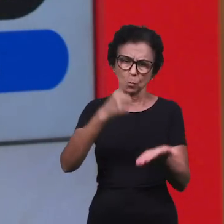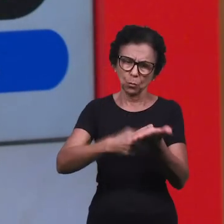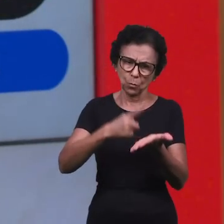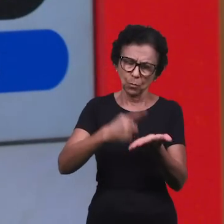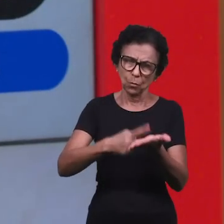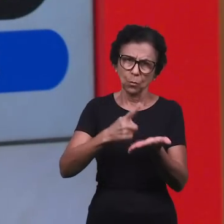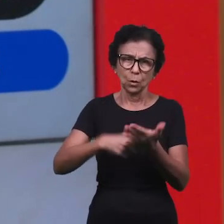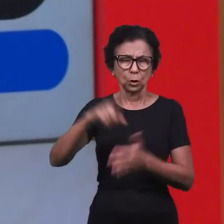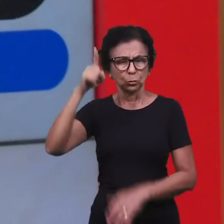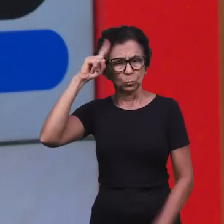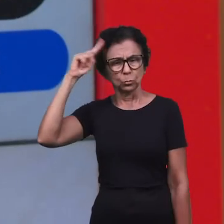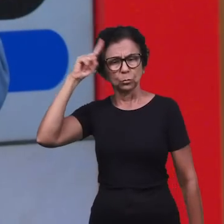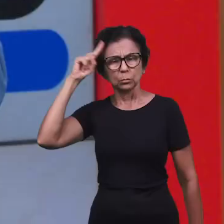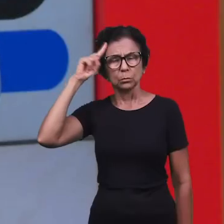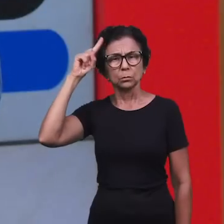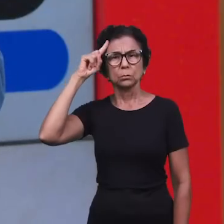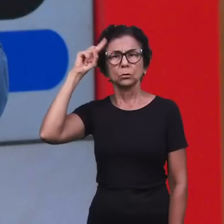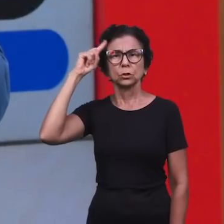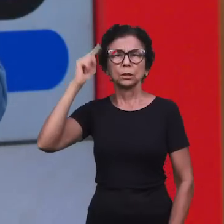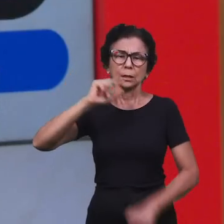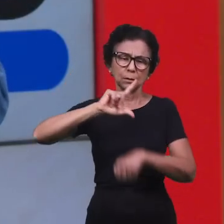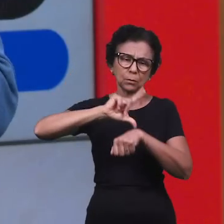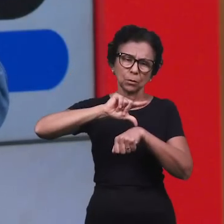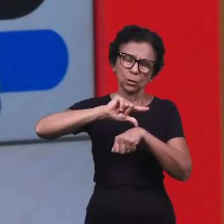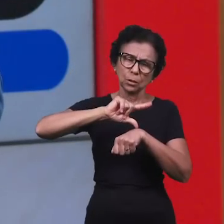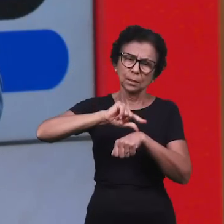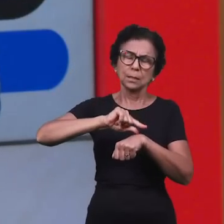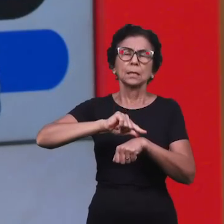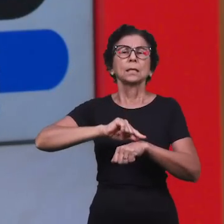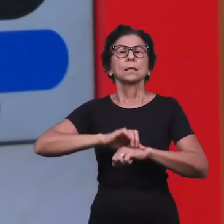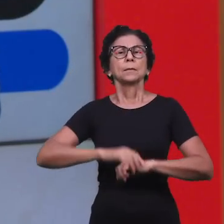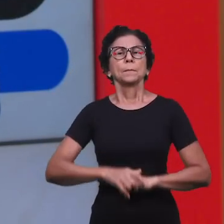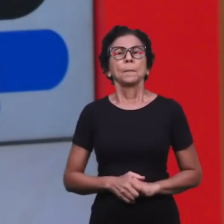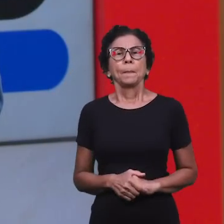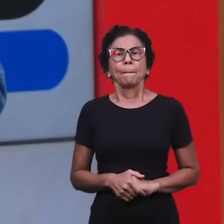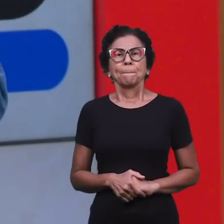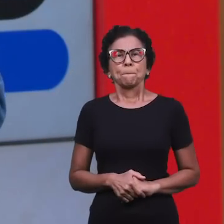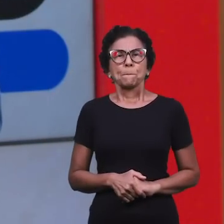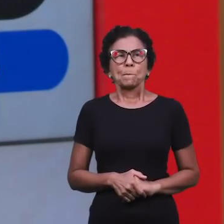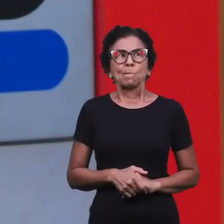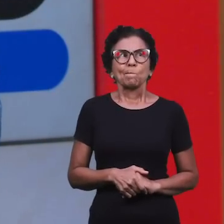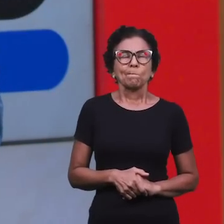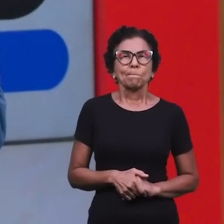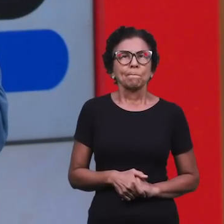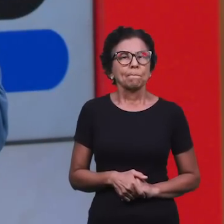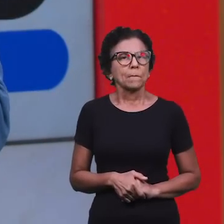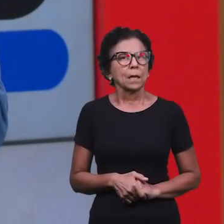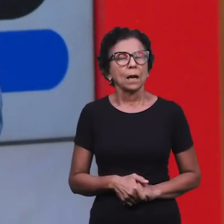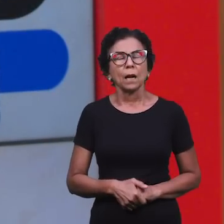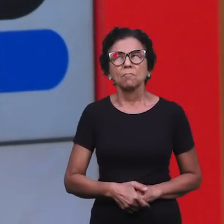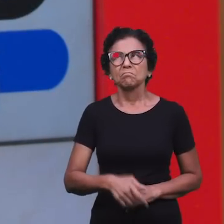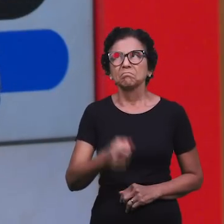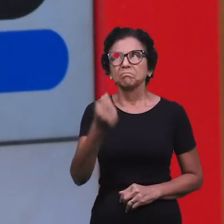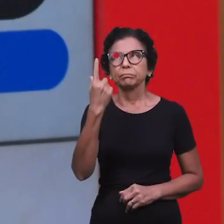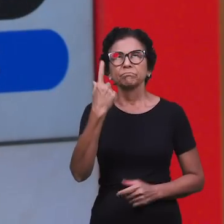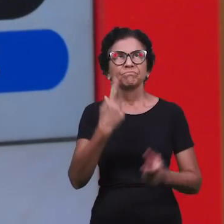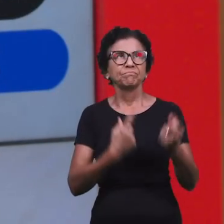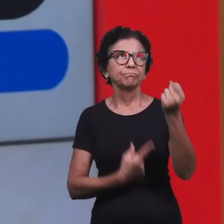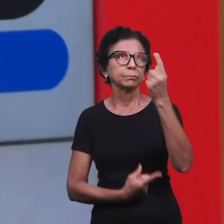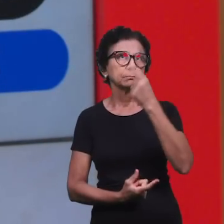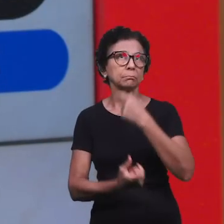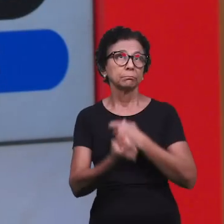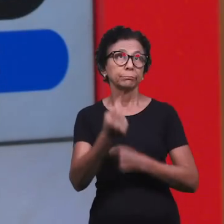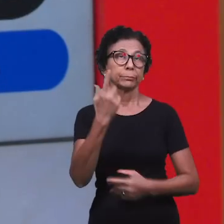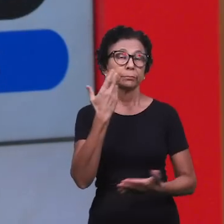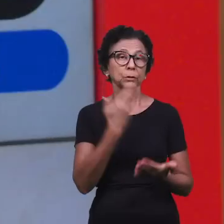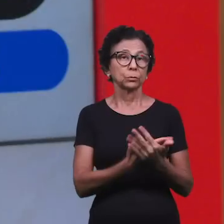bom? Eu estudo todos os dias na quantidade de tempo que eu tenho disponível, não dá picos de estudo apenas,